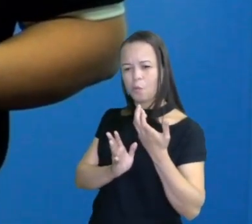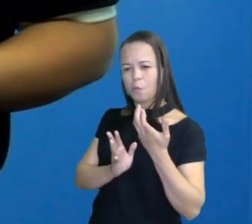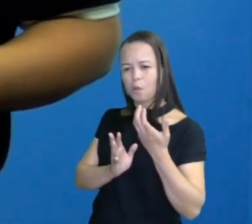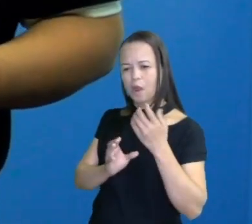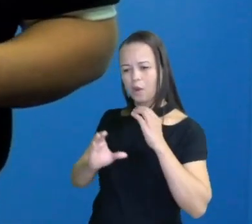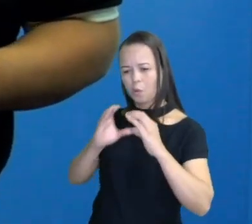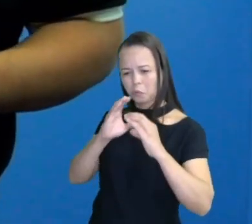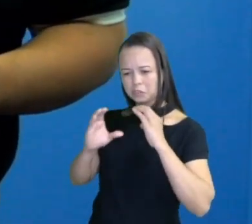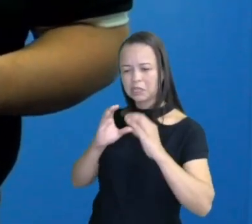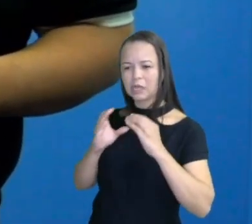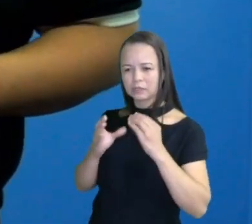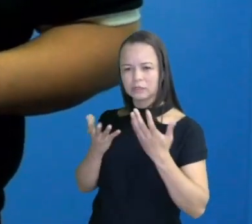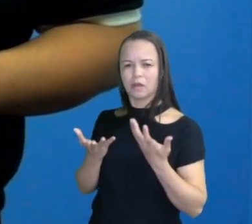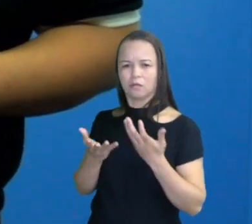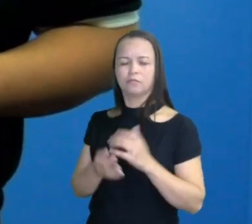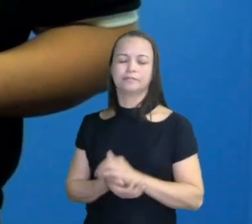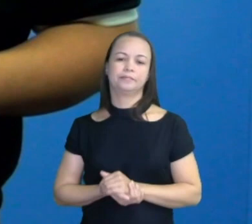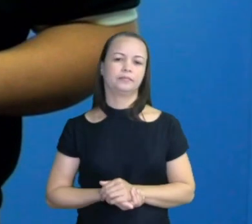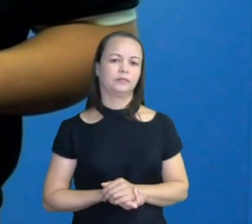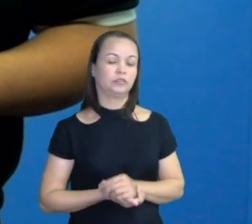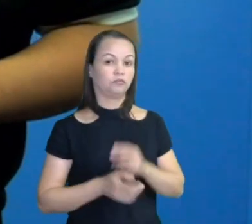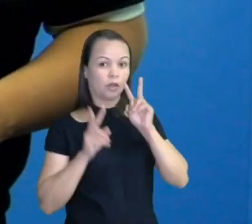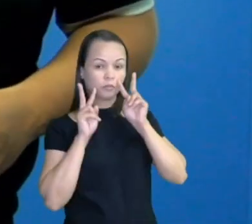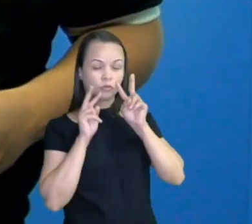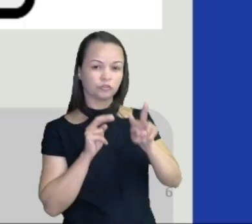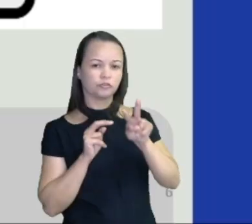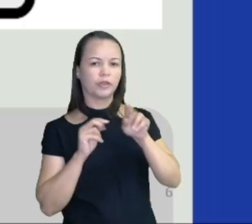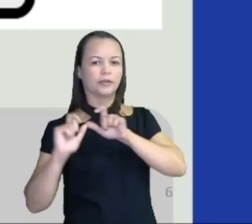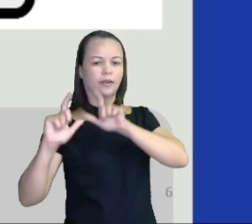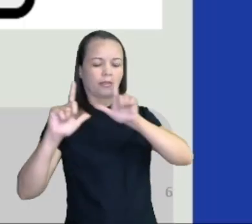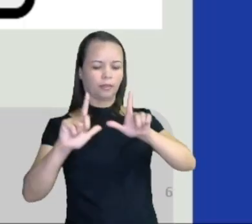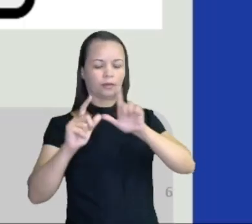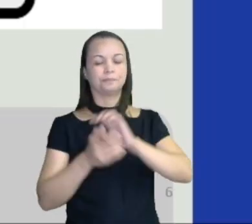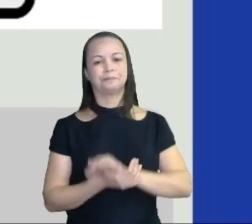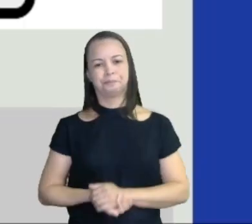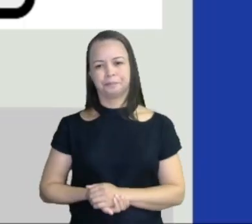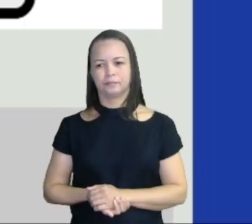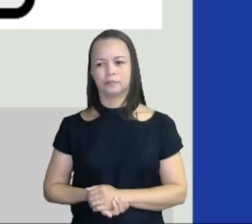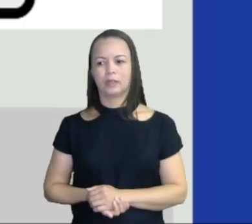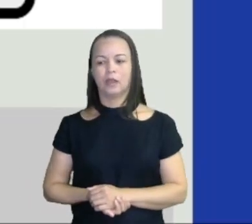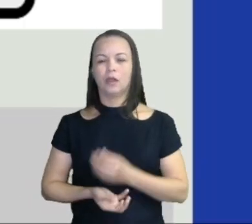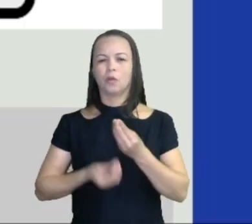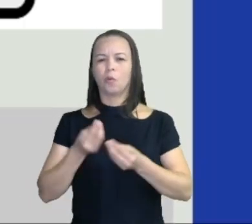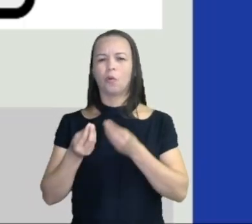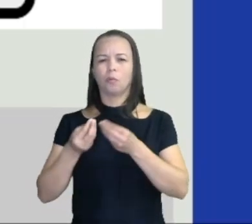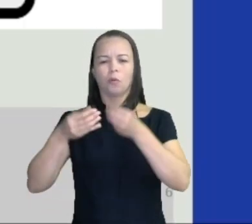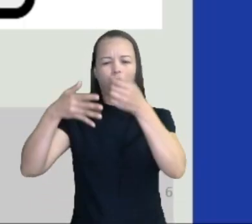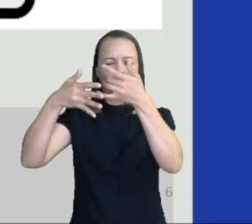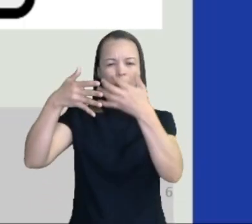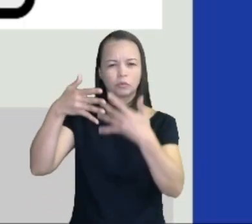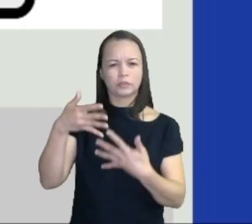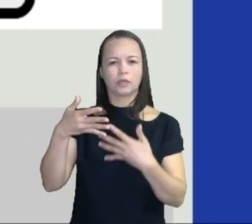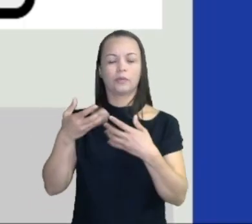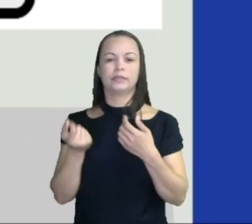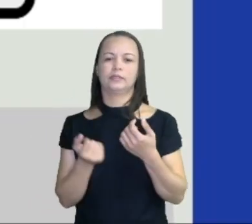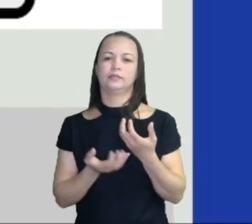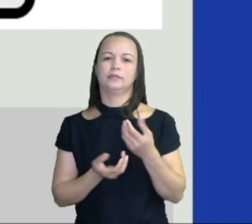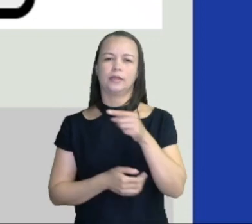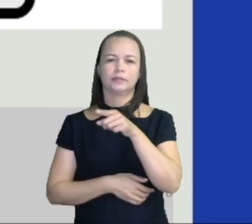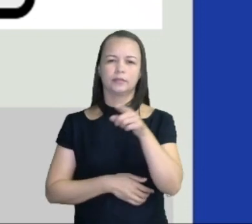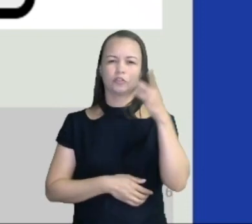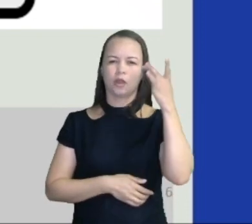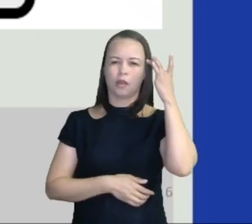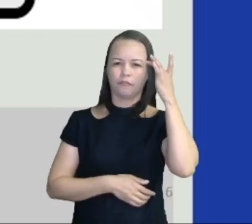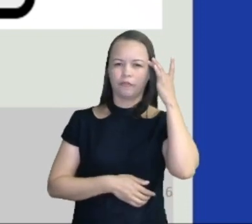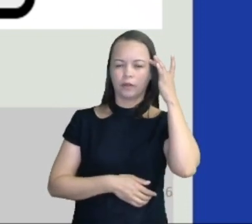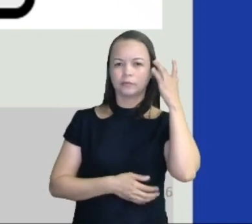comunicativa? Vamos ver na tela a resposta. Como consequência dessas